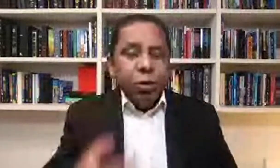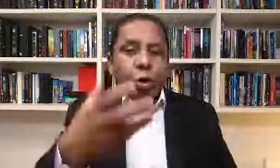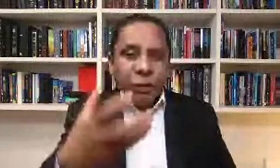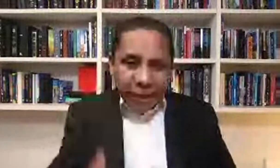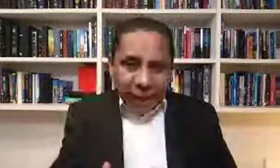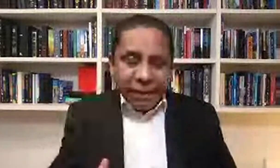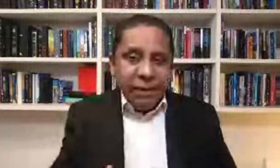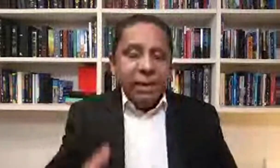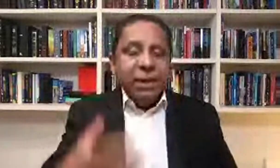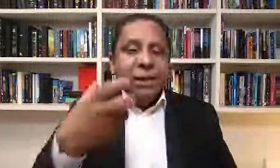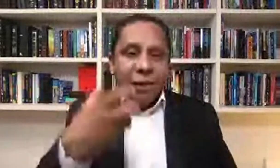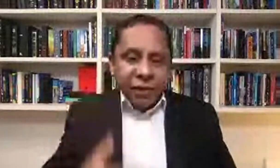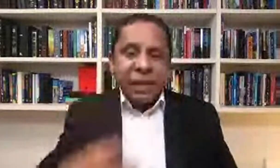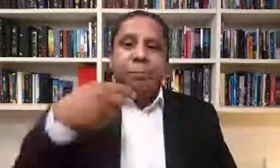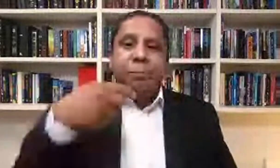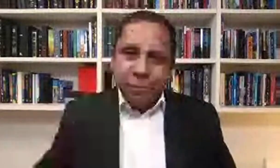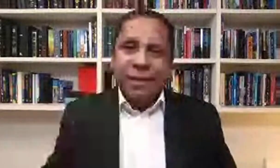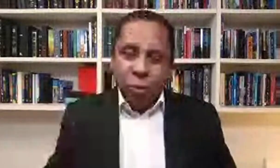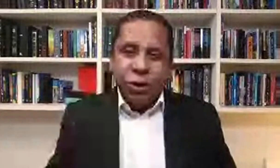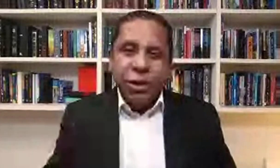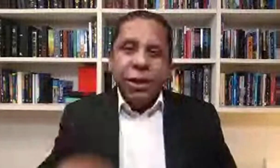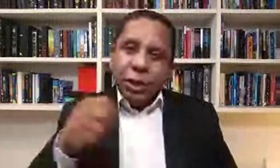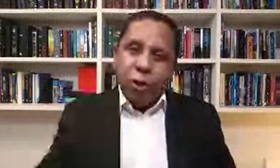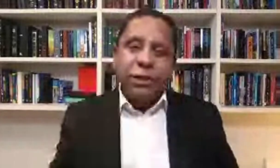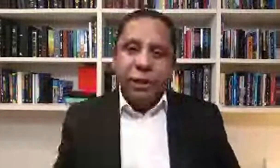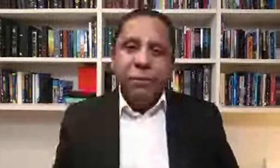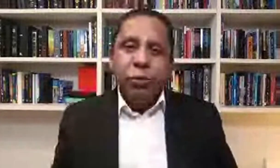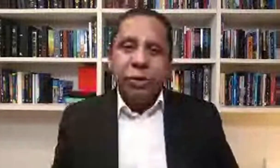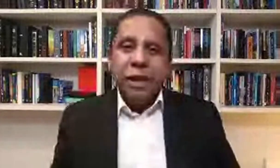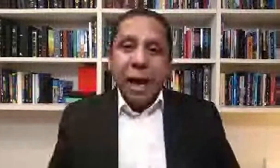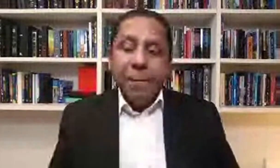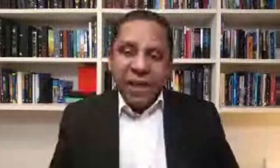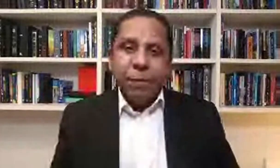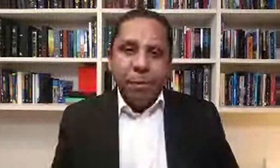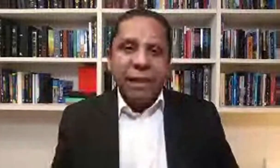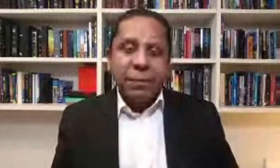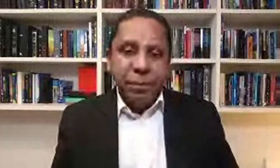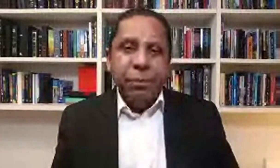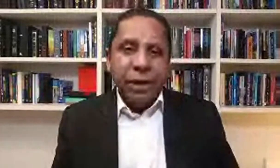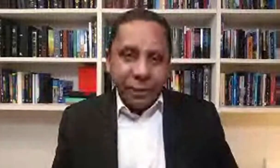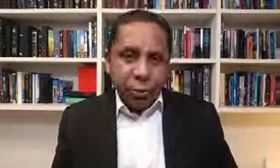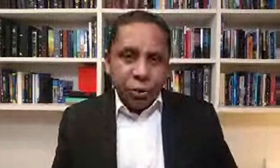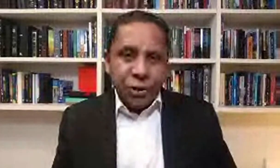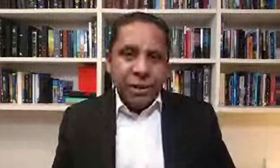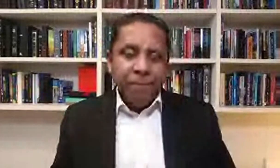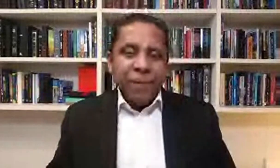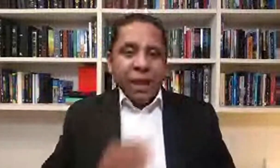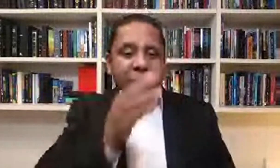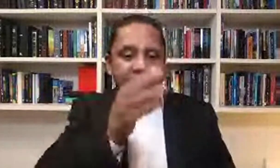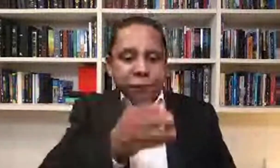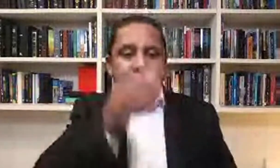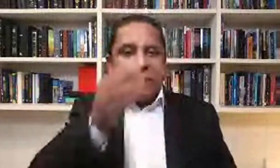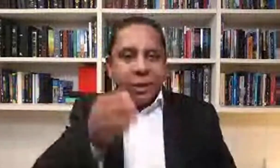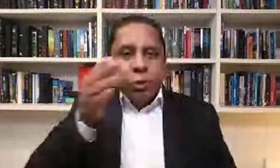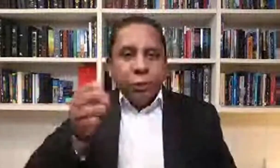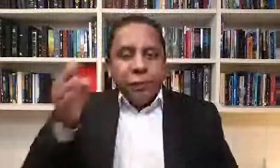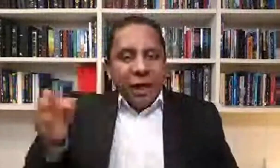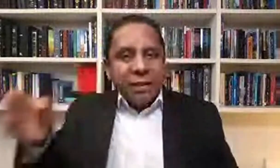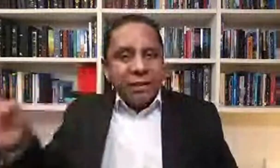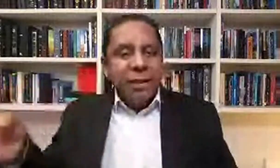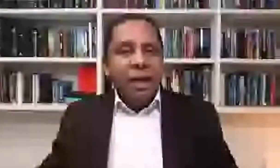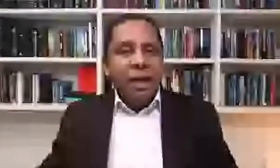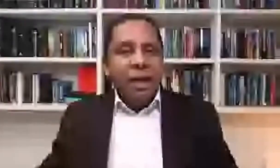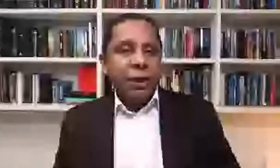base doutrinária, que deve ser a mesma até hoje, que nós seguimos a mesma base bíblica até hoje. A Igreja foi passando